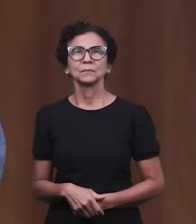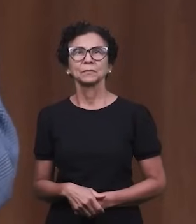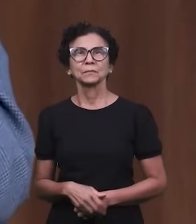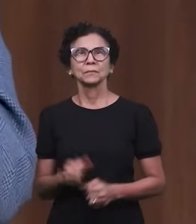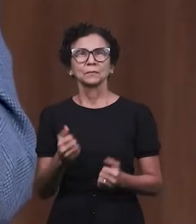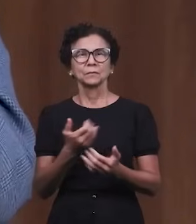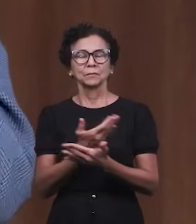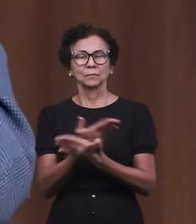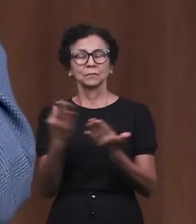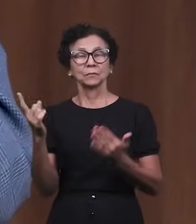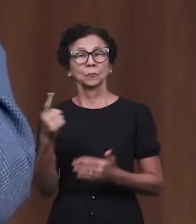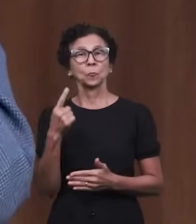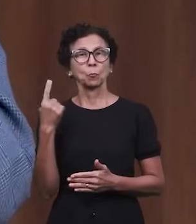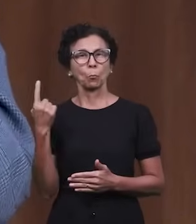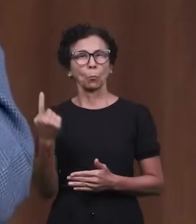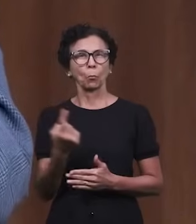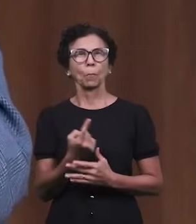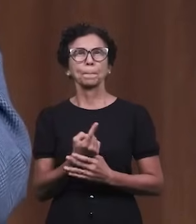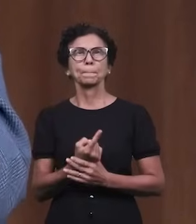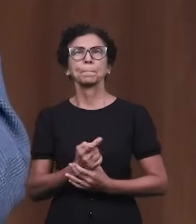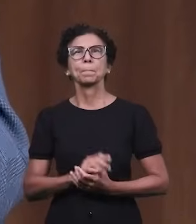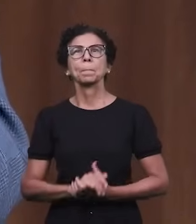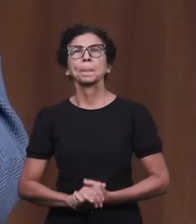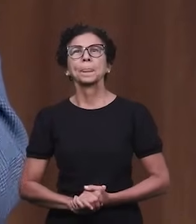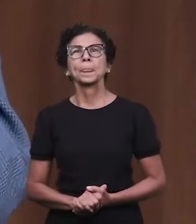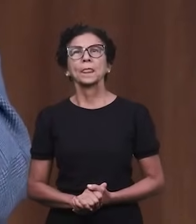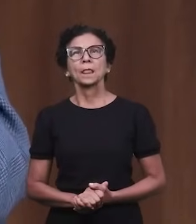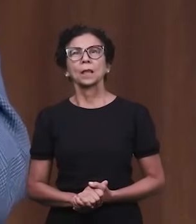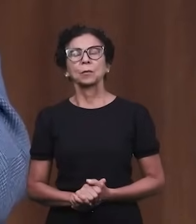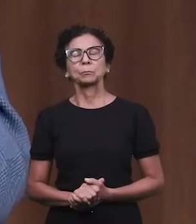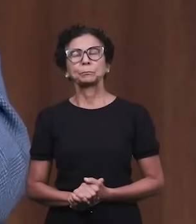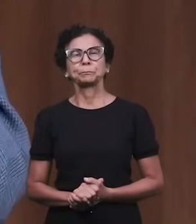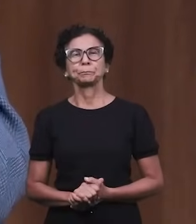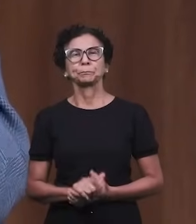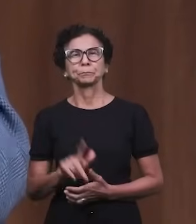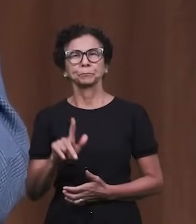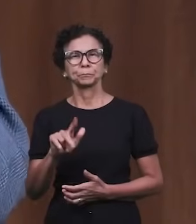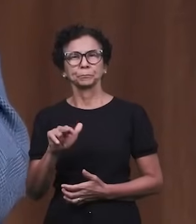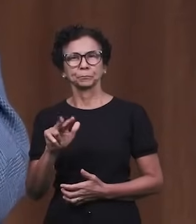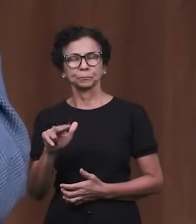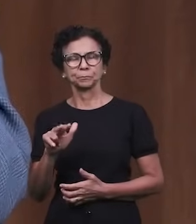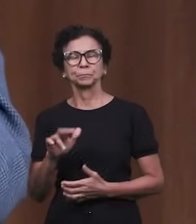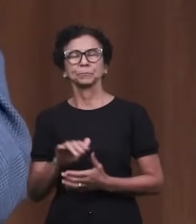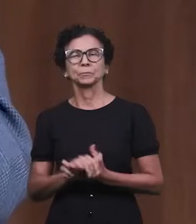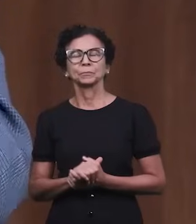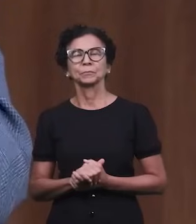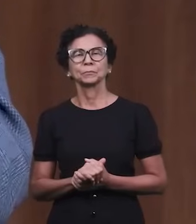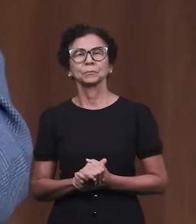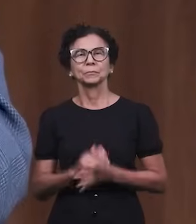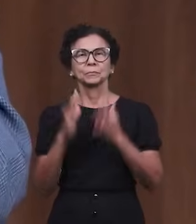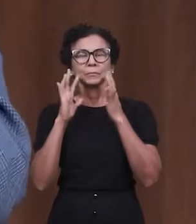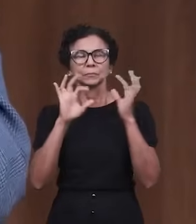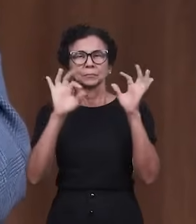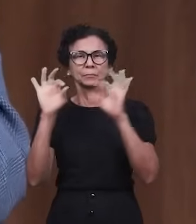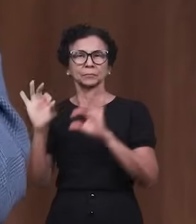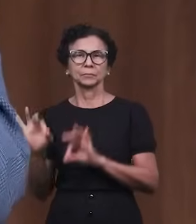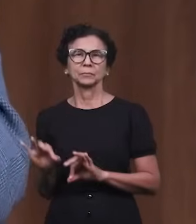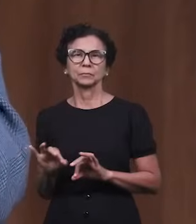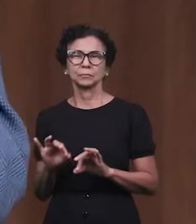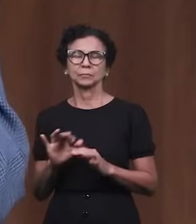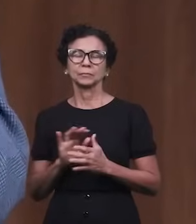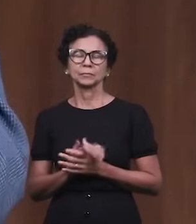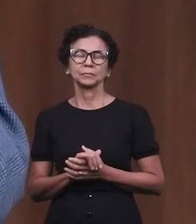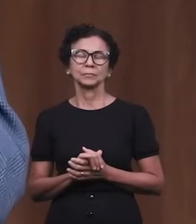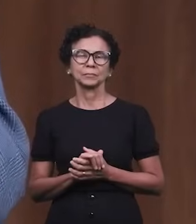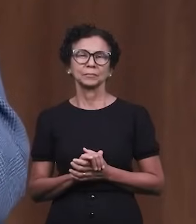Eu quero saudar a todos os nossos irmãos, aqueles que participam conosco através dos nossos canais de televisão